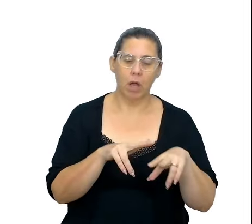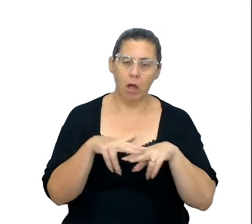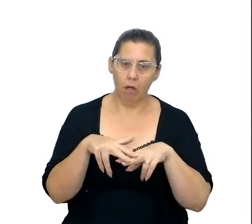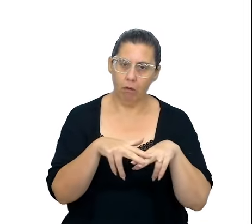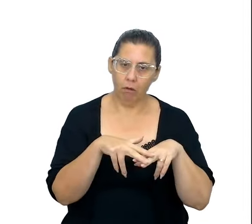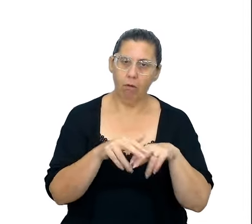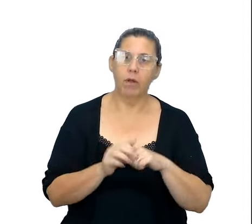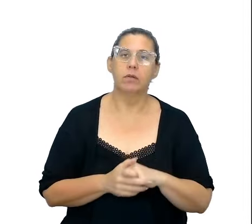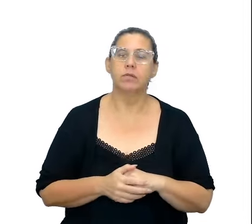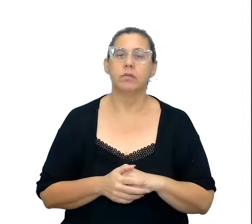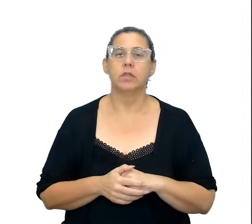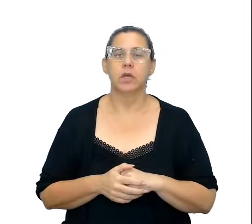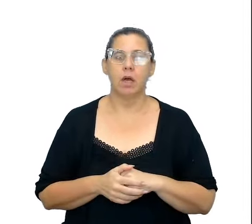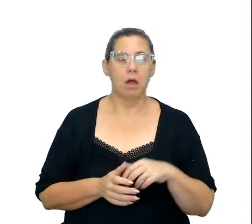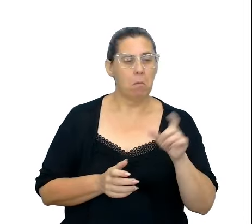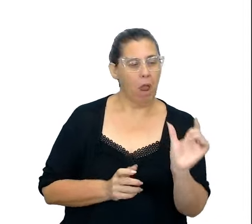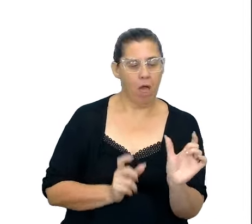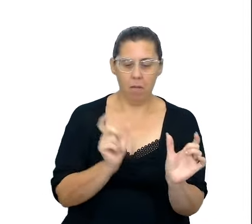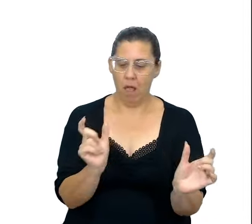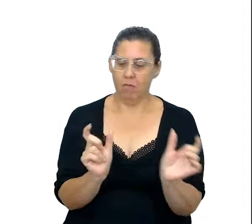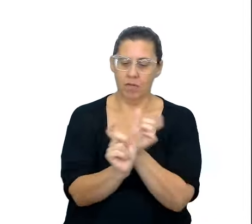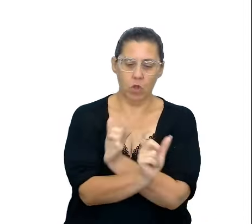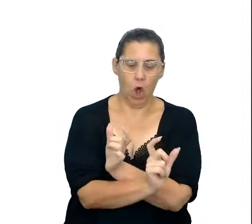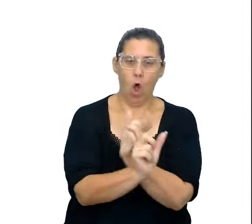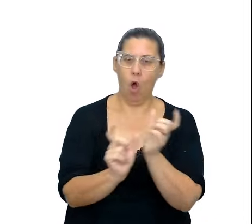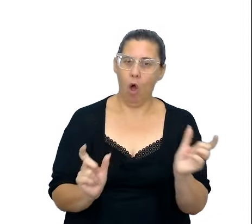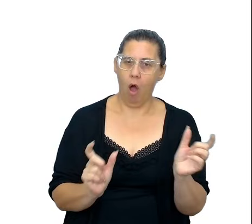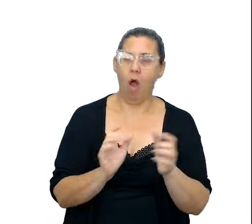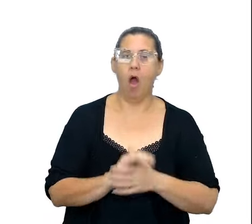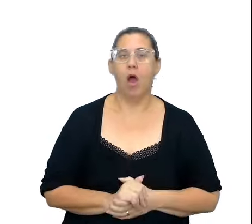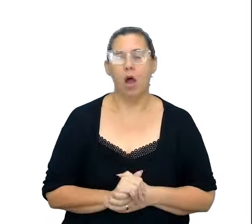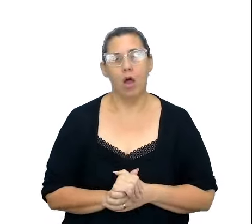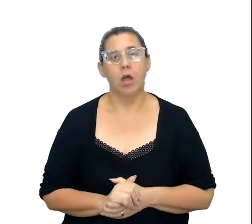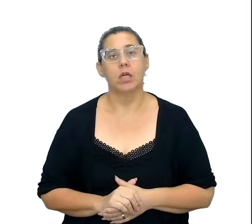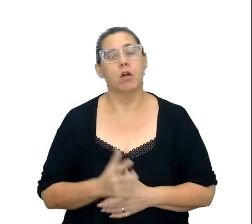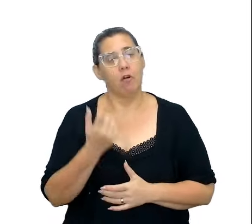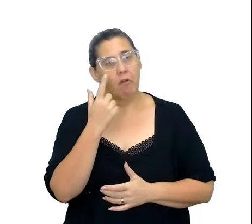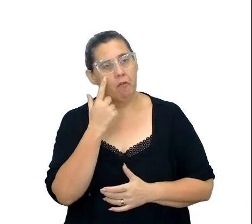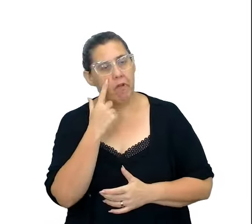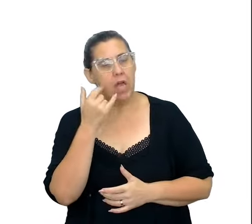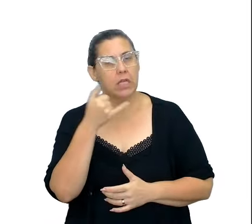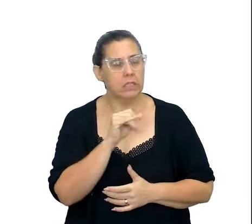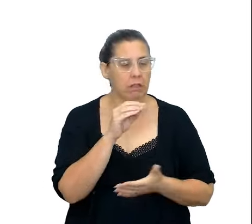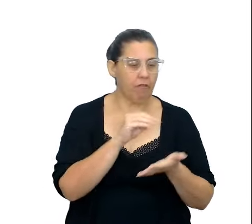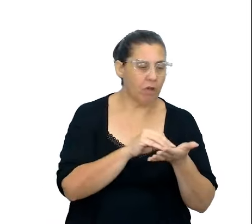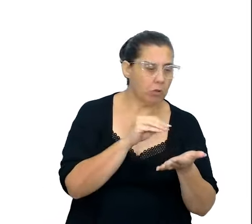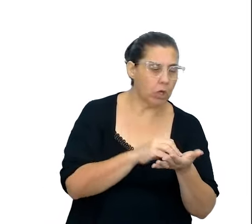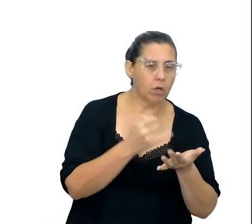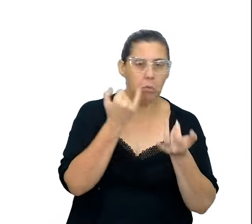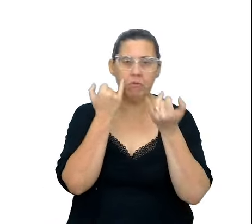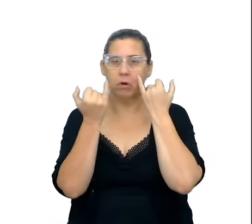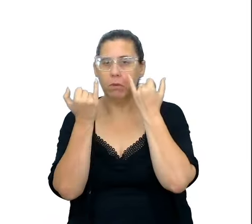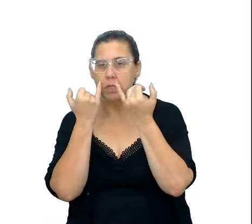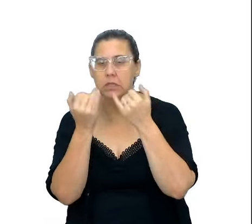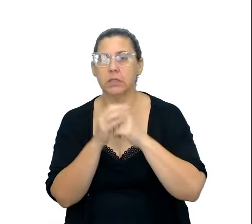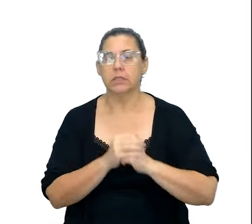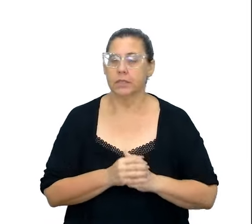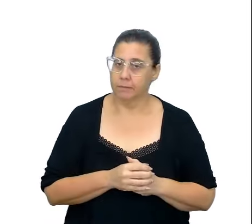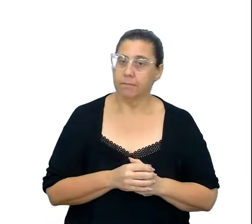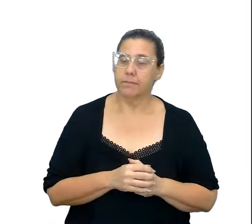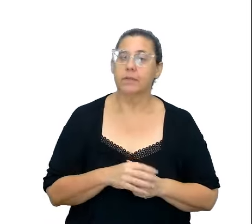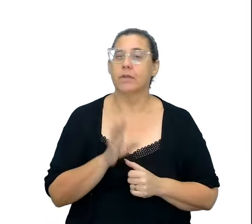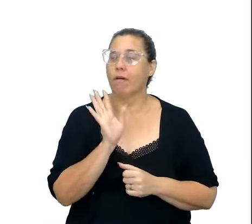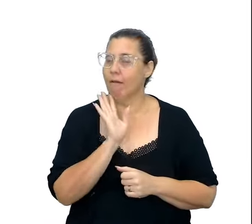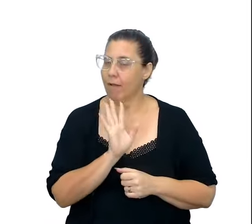revisões, né, troca de palavras, né, ver se ele está ali bem amarradinho, se está faltando aí algum elemento. Enfim, através